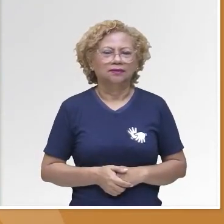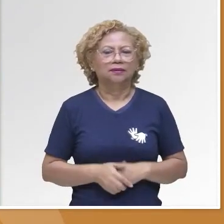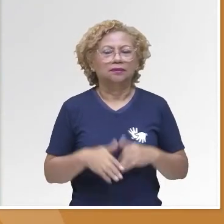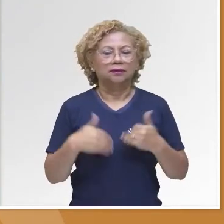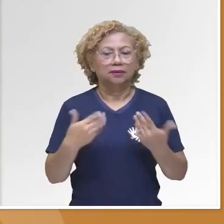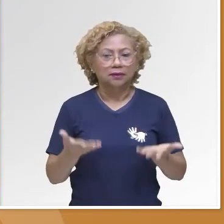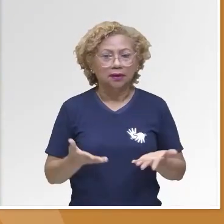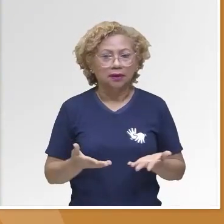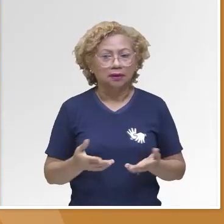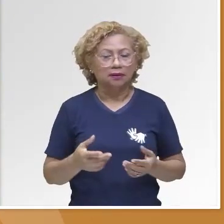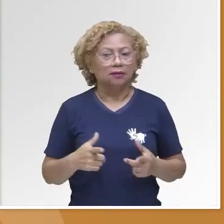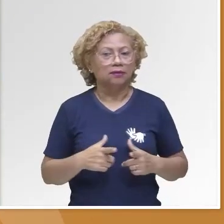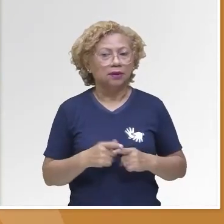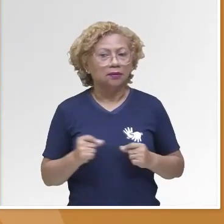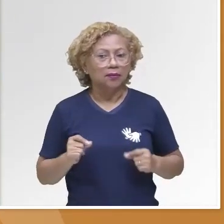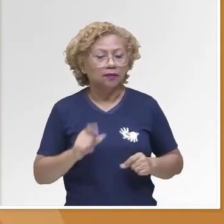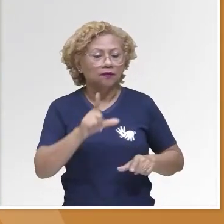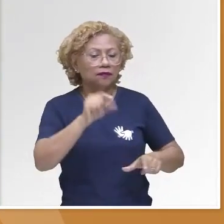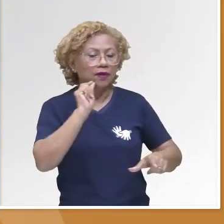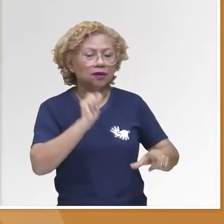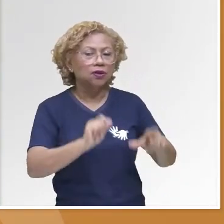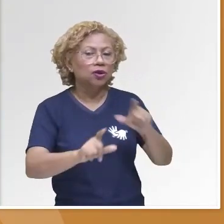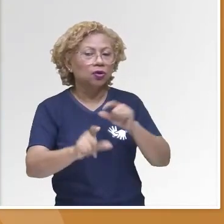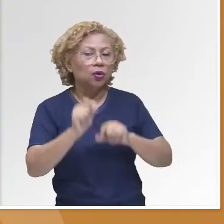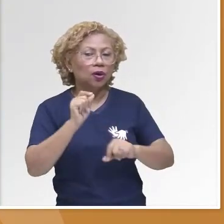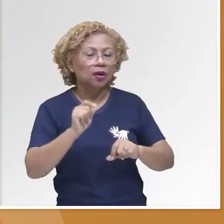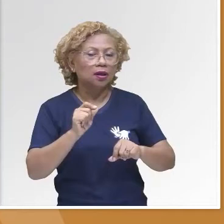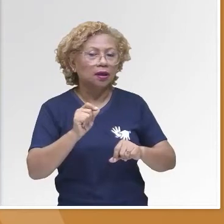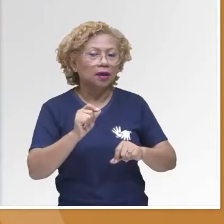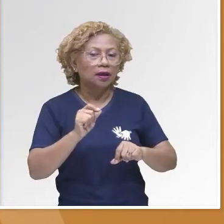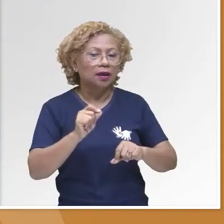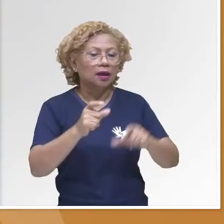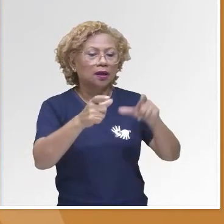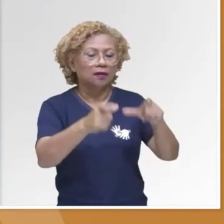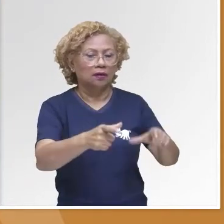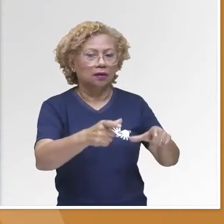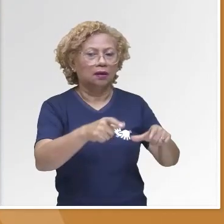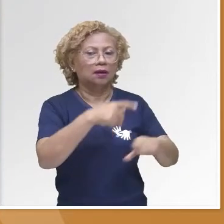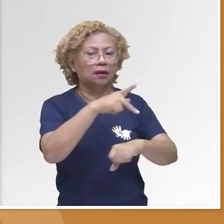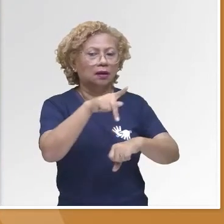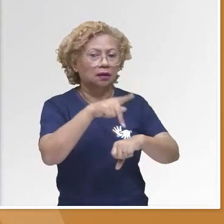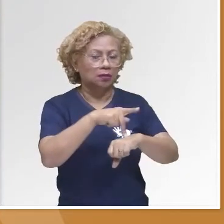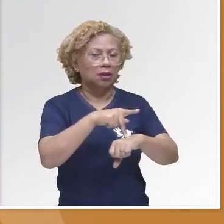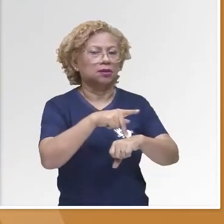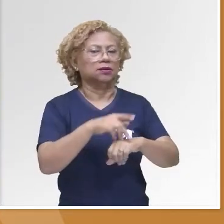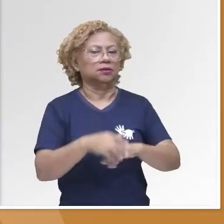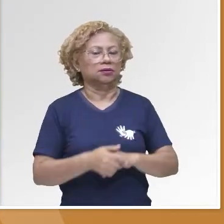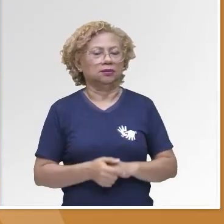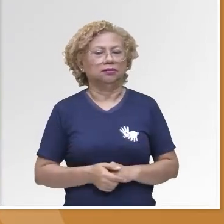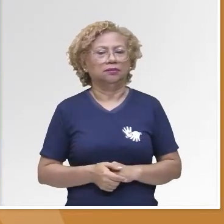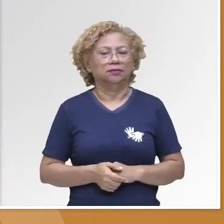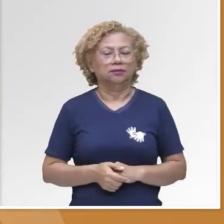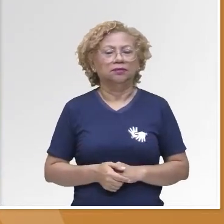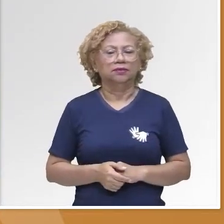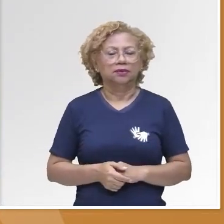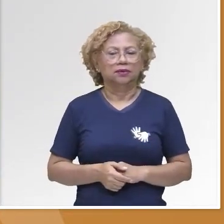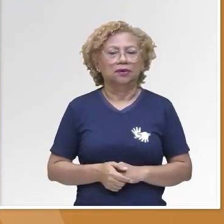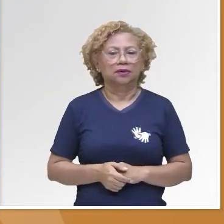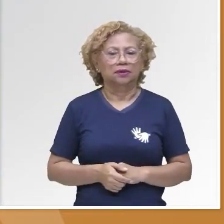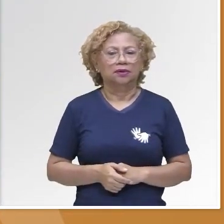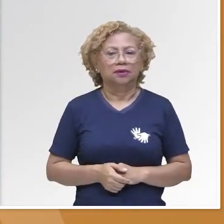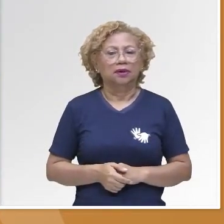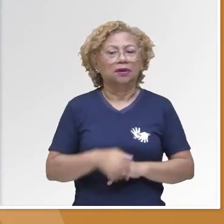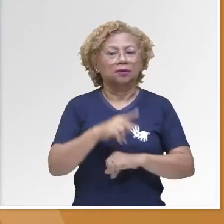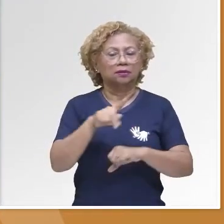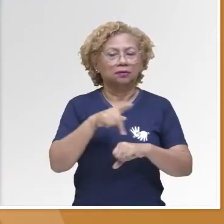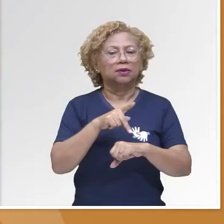essas áreas aonde serão instaladas dependendo do que aquela área tem a oferecer. Pois é, então muitos países já